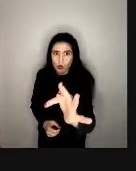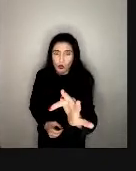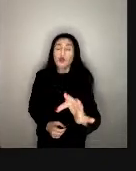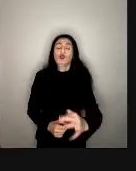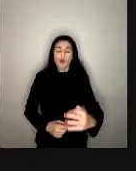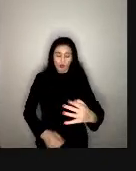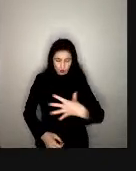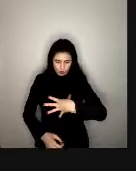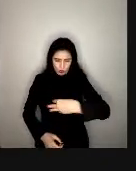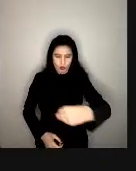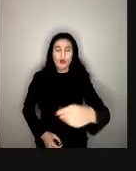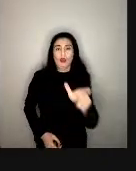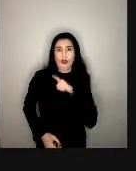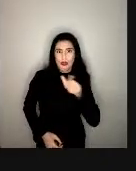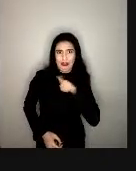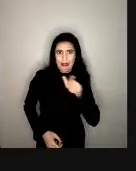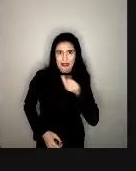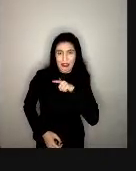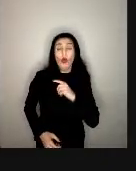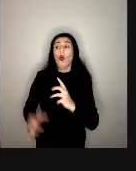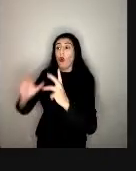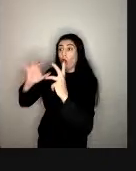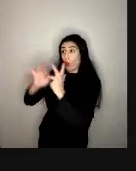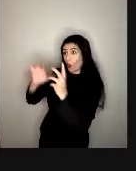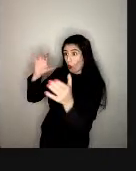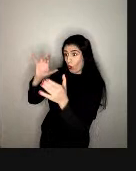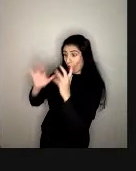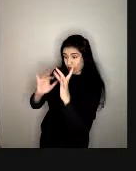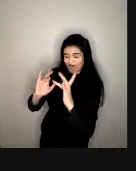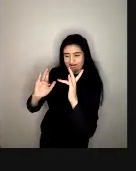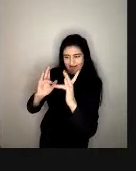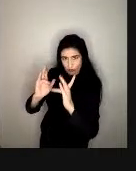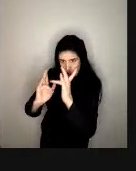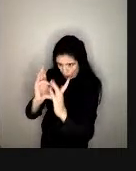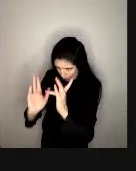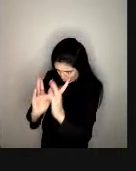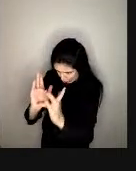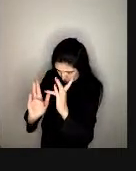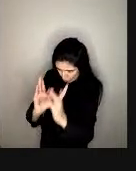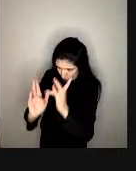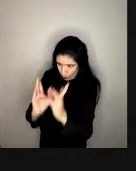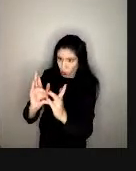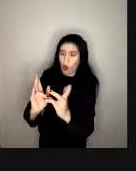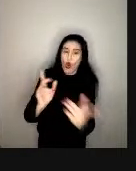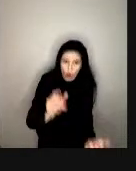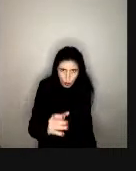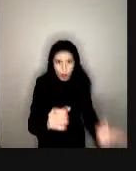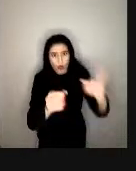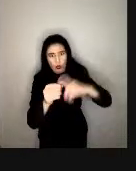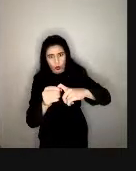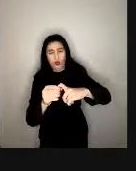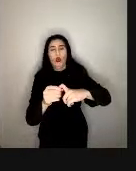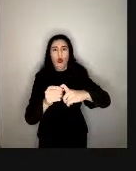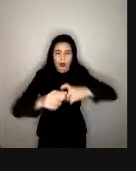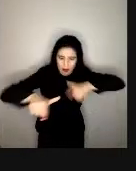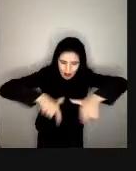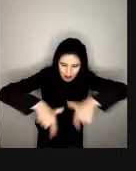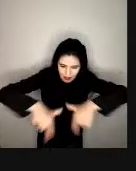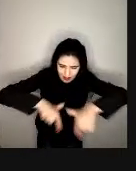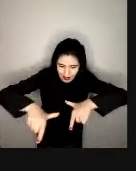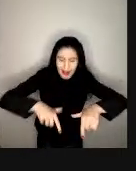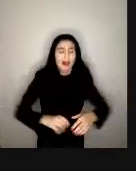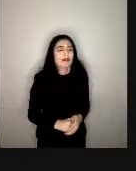noiva e voltou a trabalhar. Eu cheguei lá e aí foi um choque de realidade. Encontrei uma moça com um olhar assim de